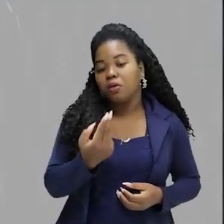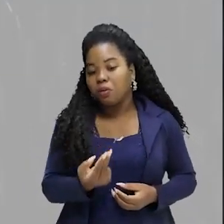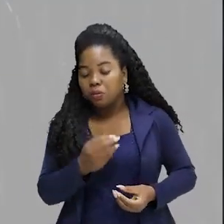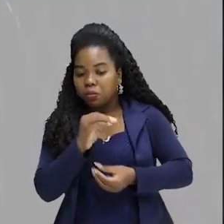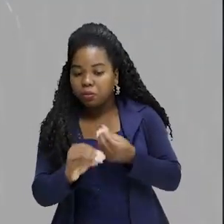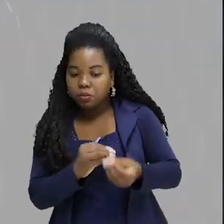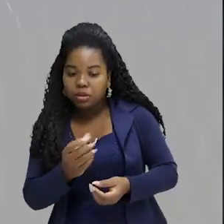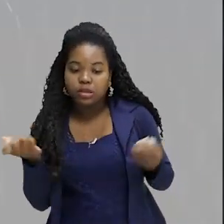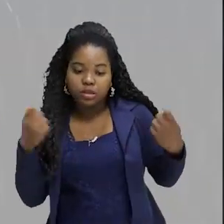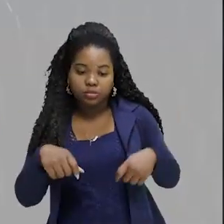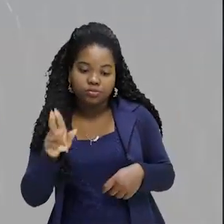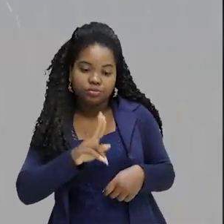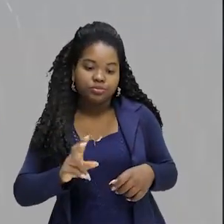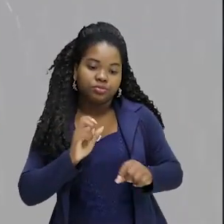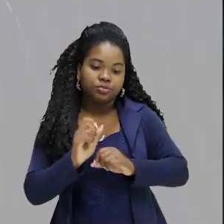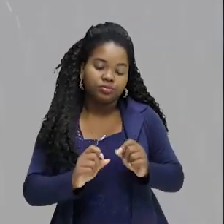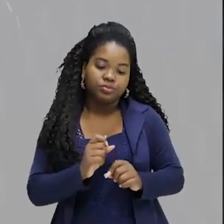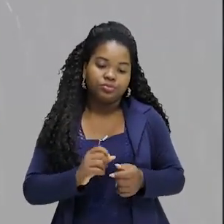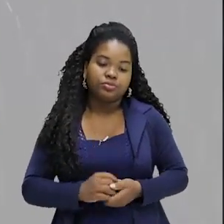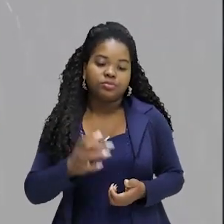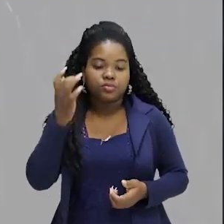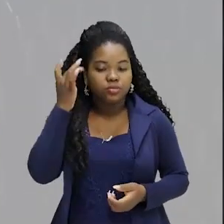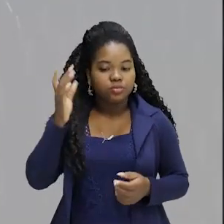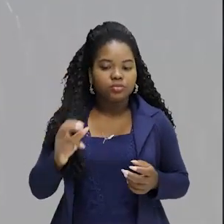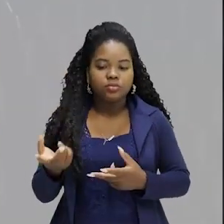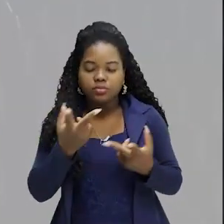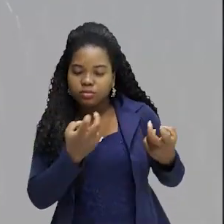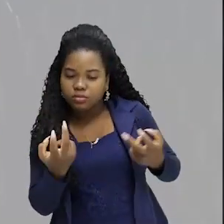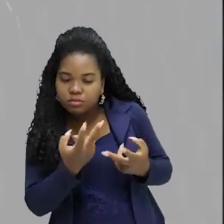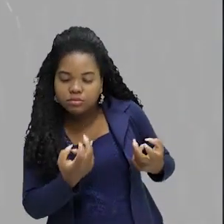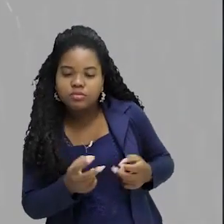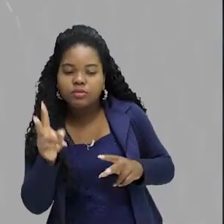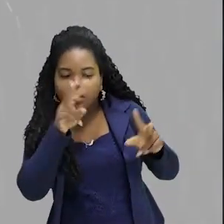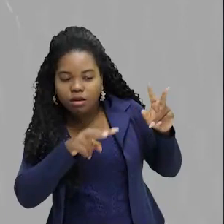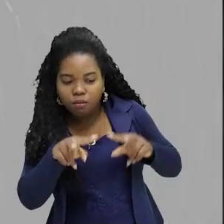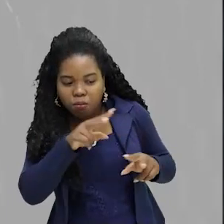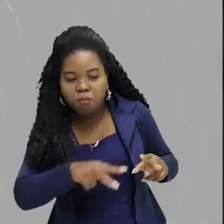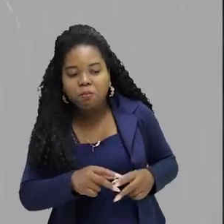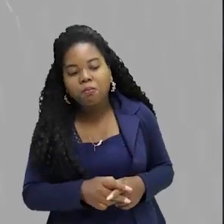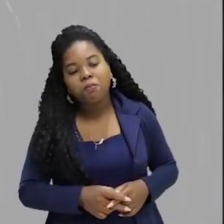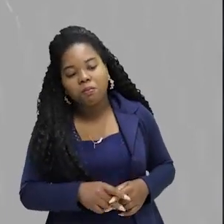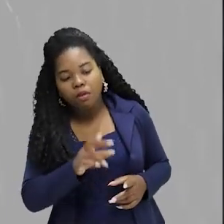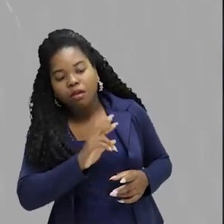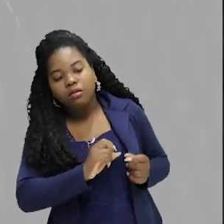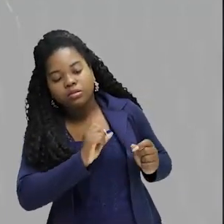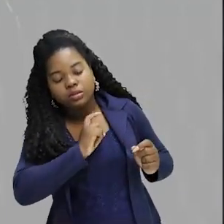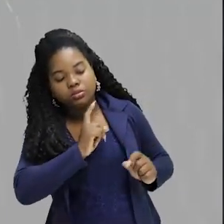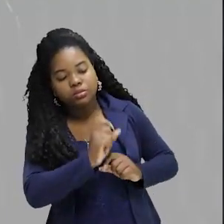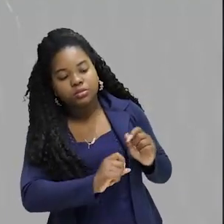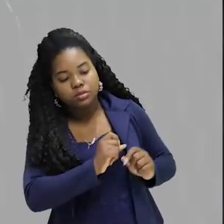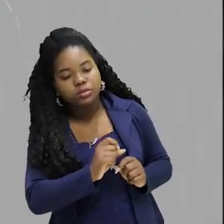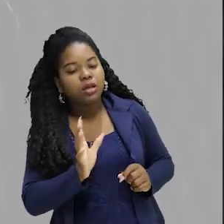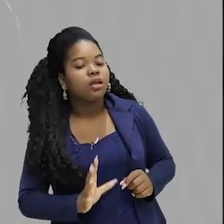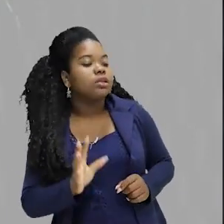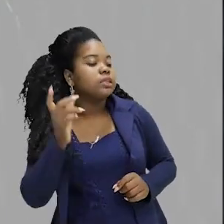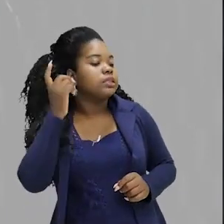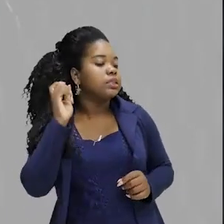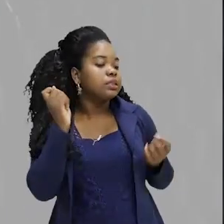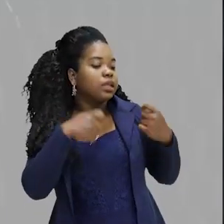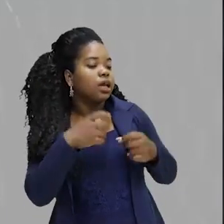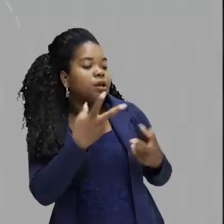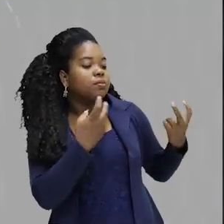podem ser utilizadas e é de fácil visualização o resultado, e com isso a gente consegue perceber